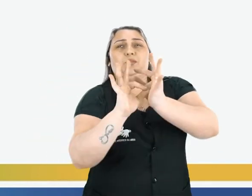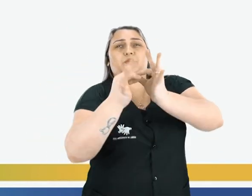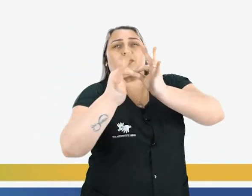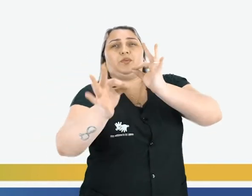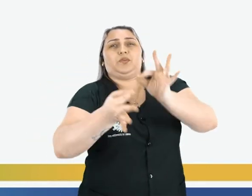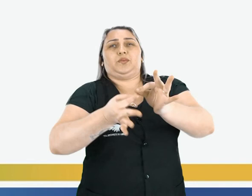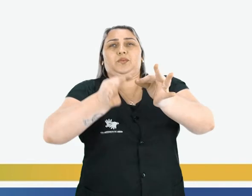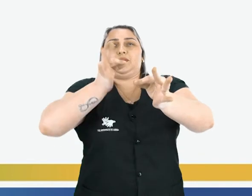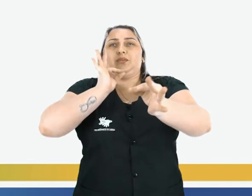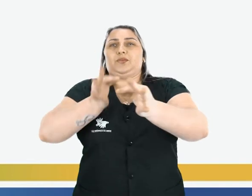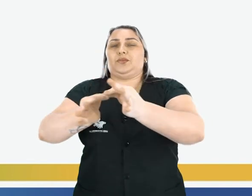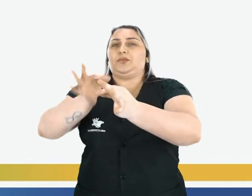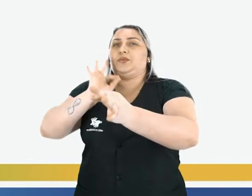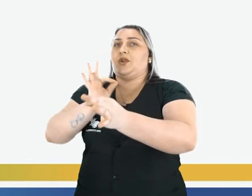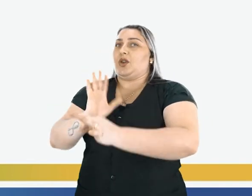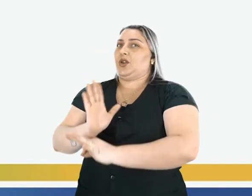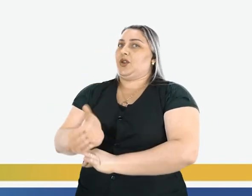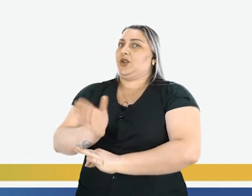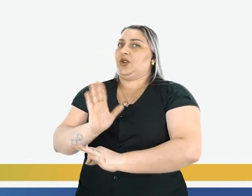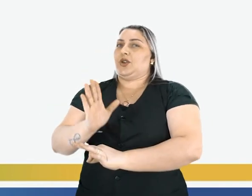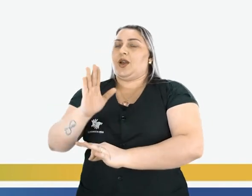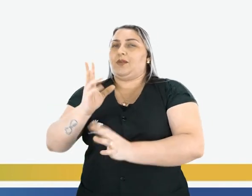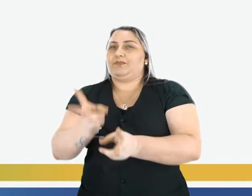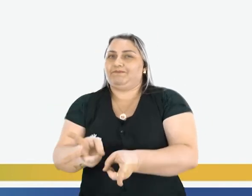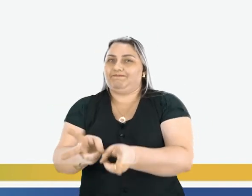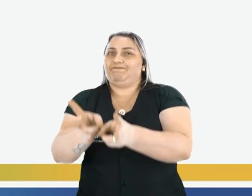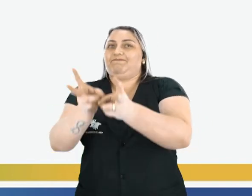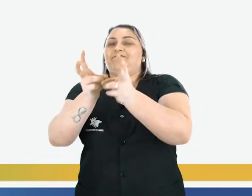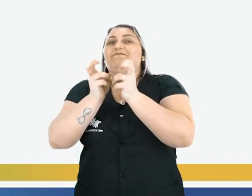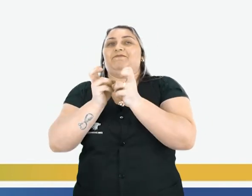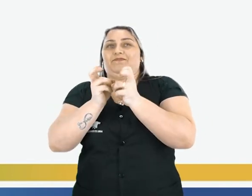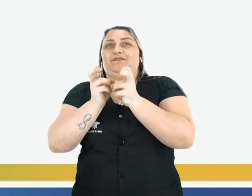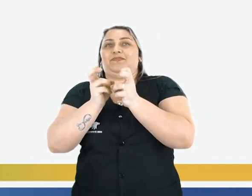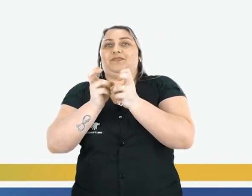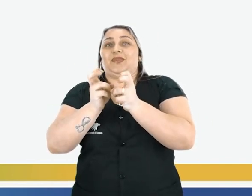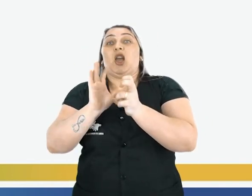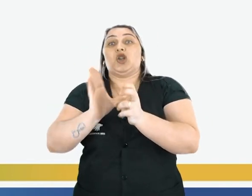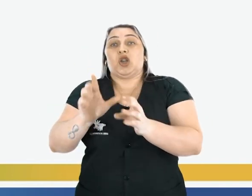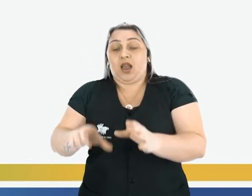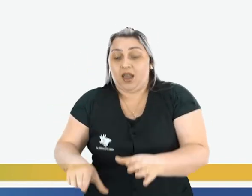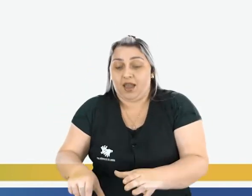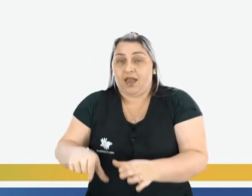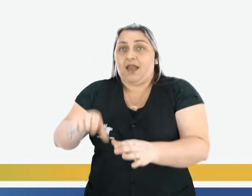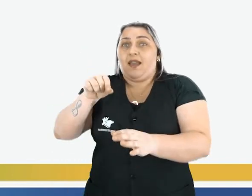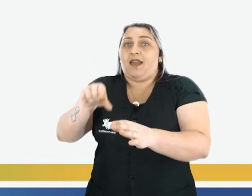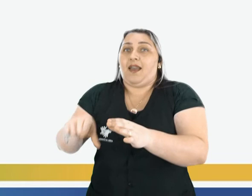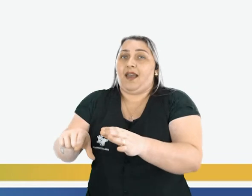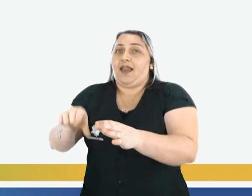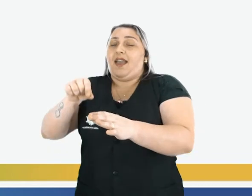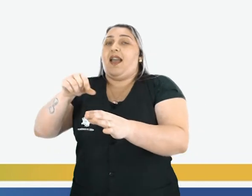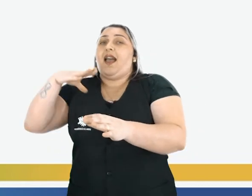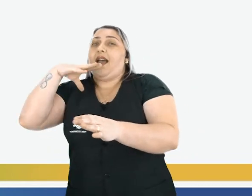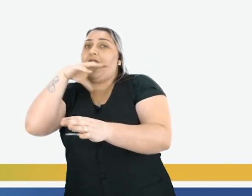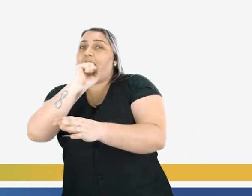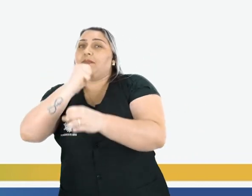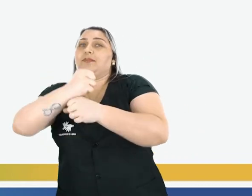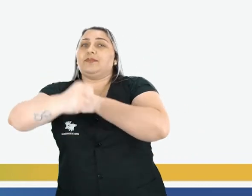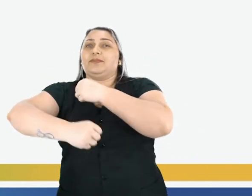de uvas e já dava para perceber que a colheita seria farta naquele ano.